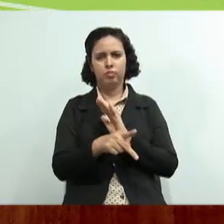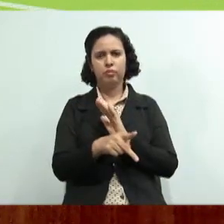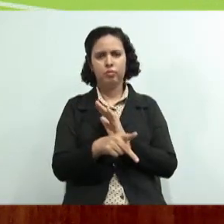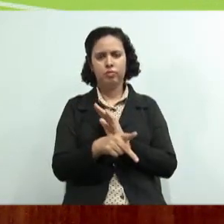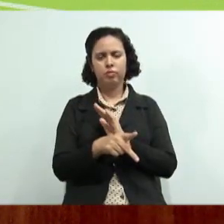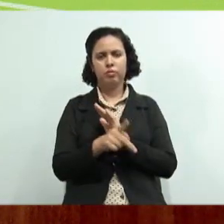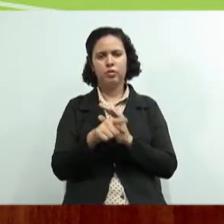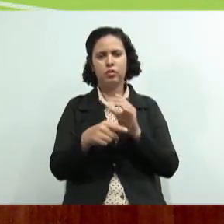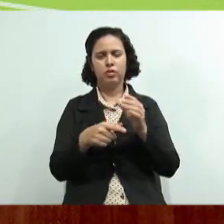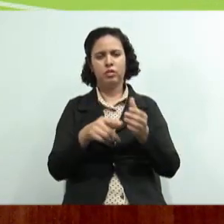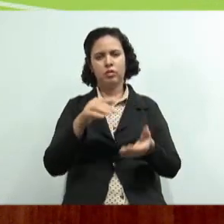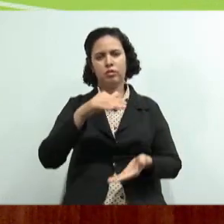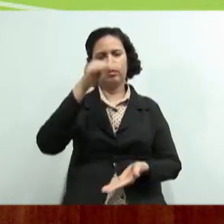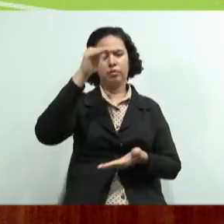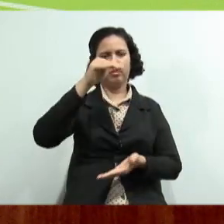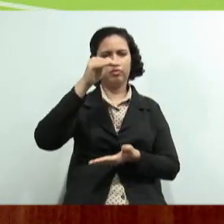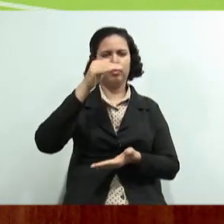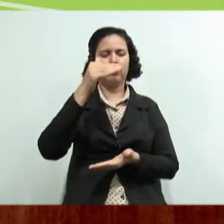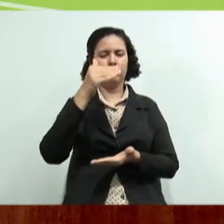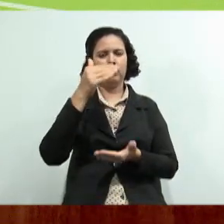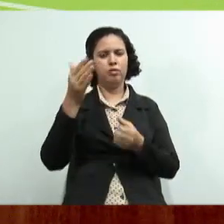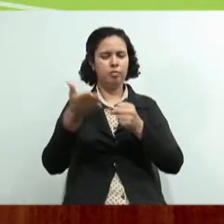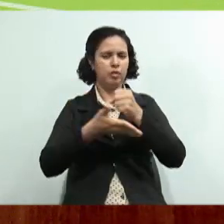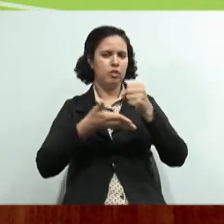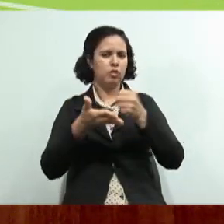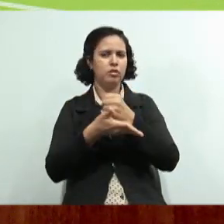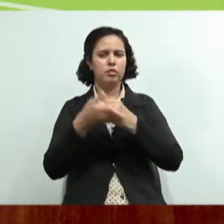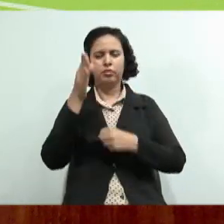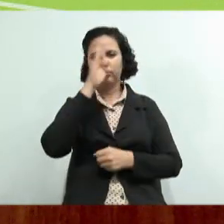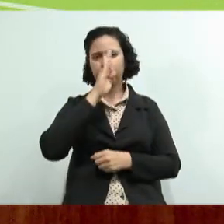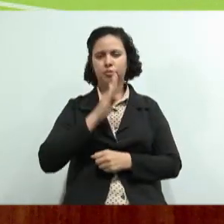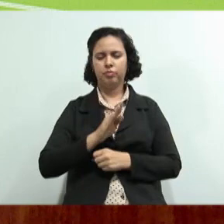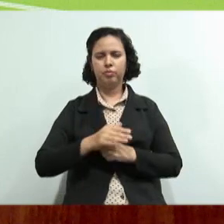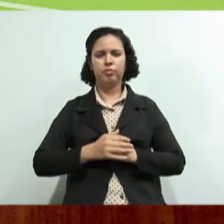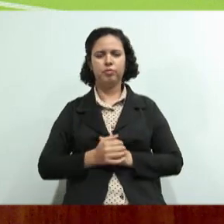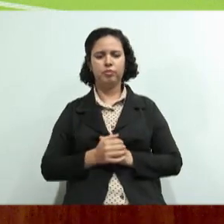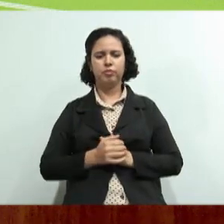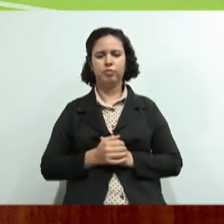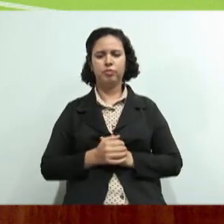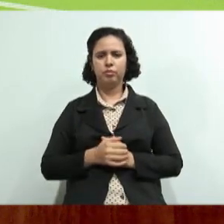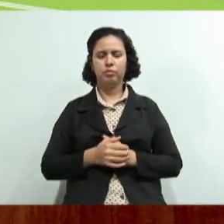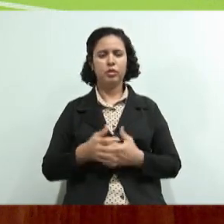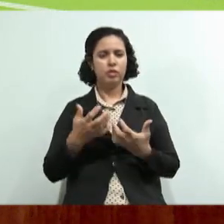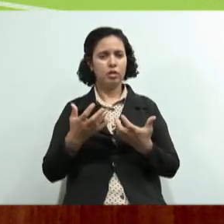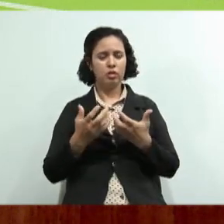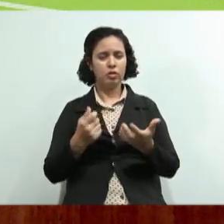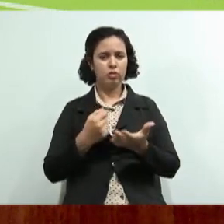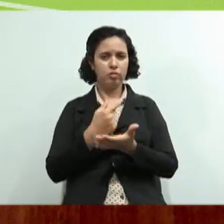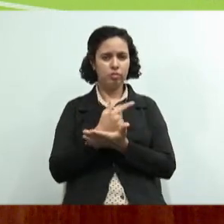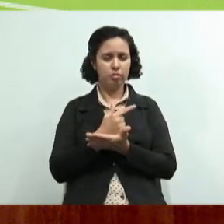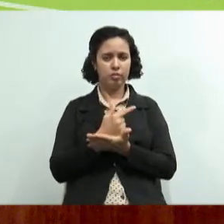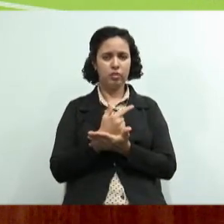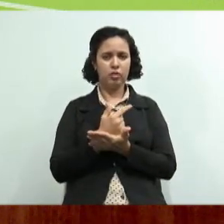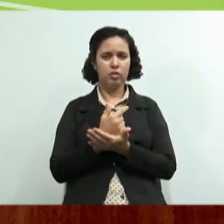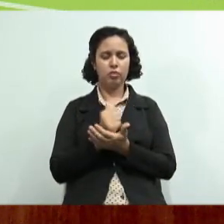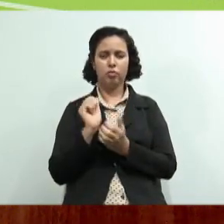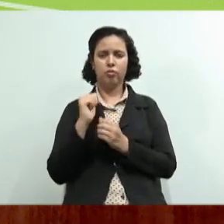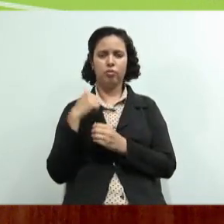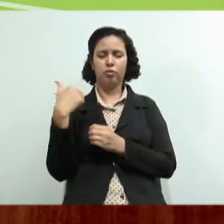cesta básica, que seria a cesta básica do brasileiro. É claro que se você quiser comprar algo fora daquilo ali, já